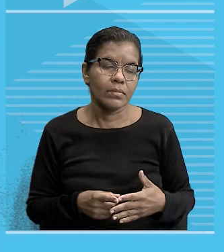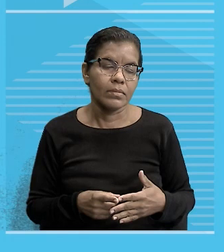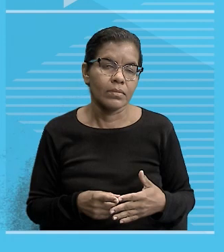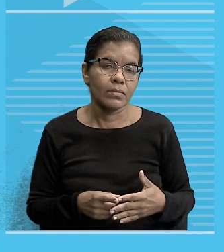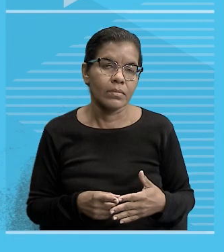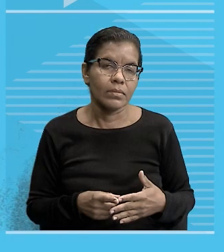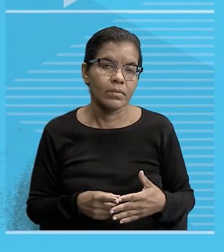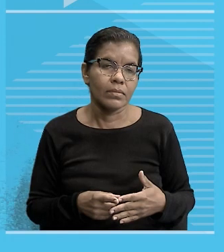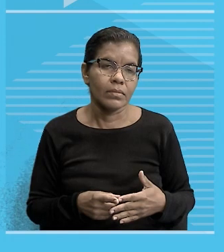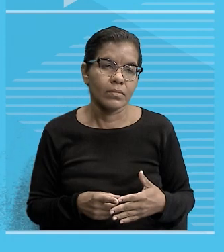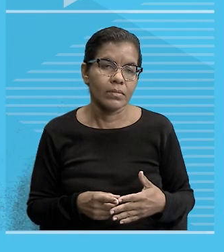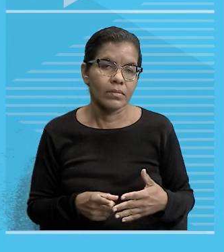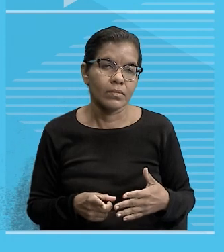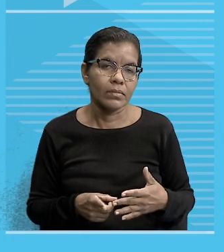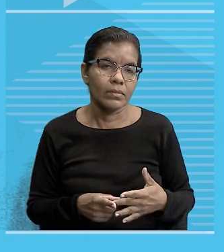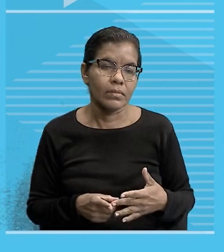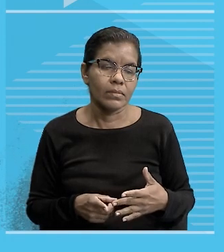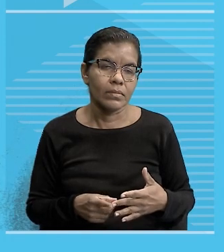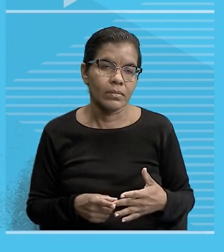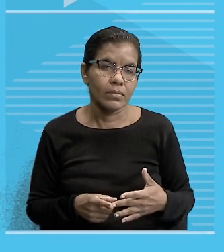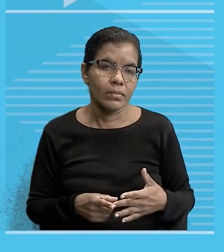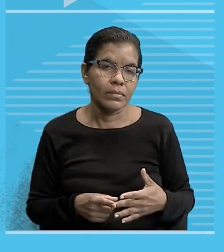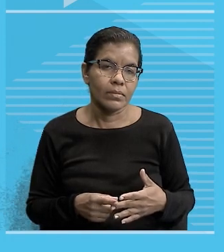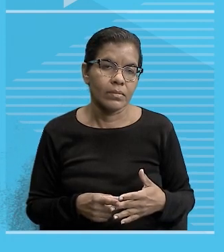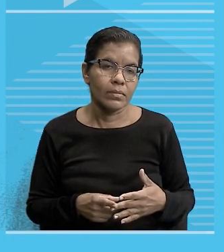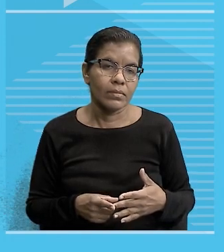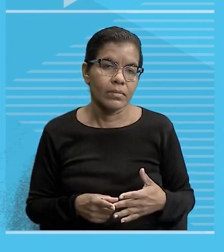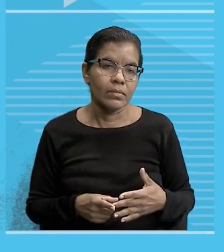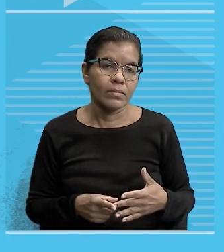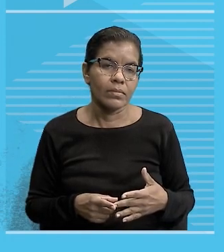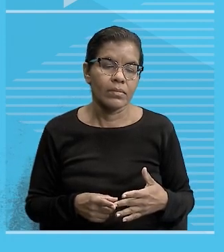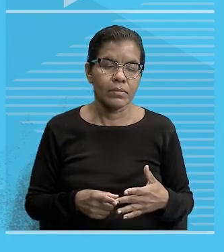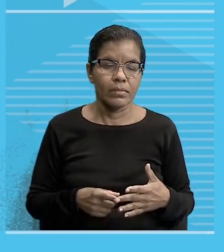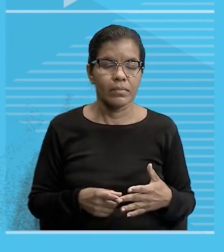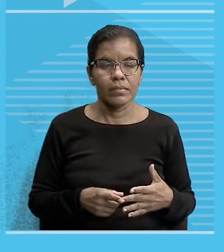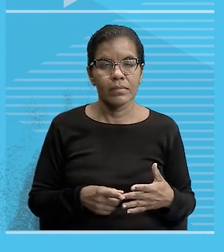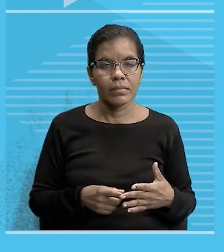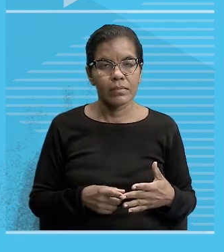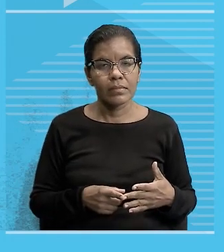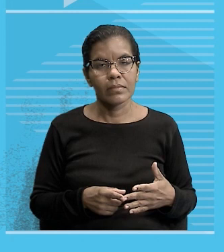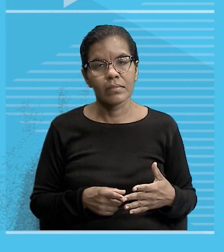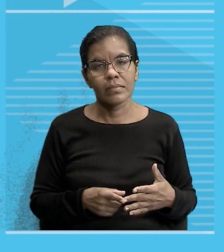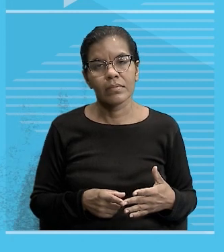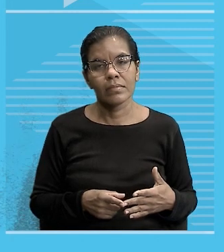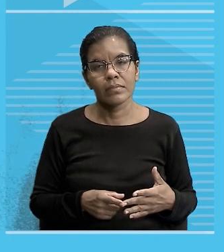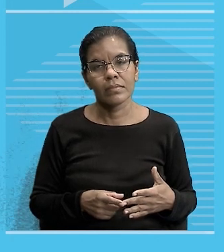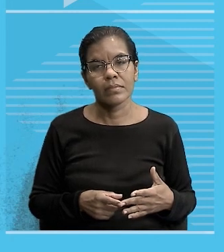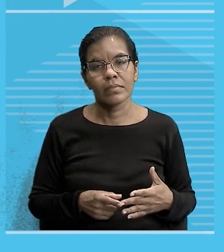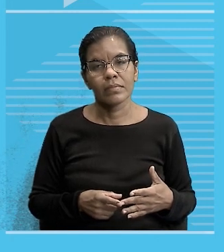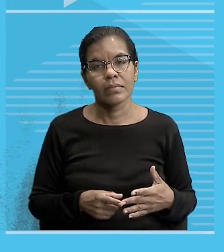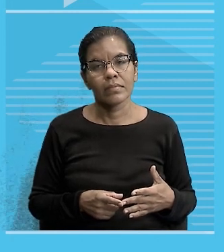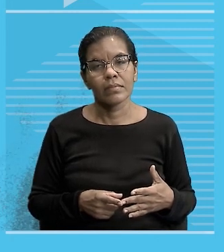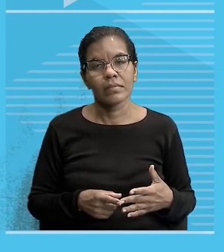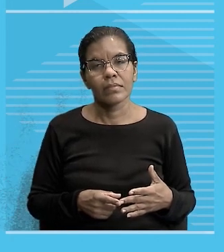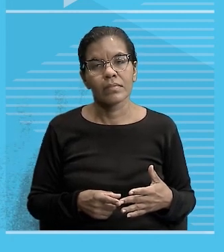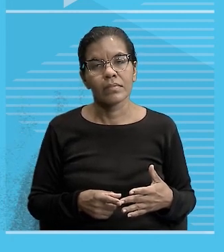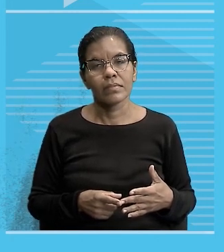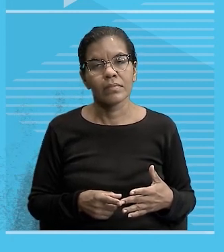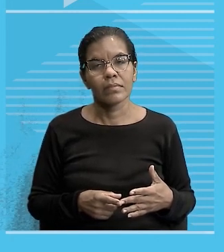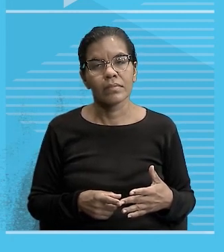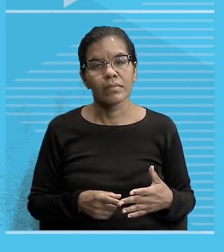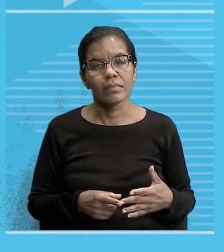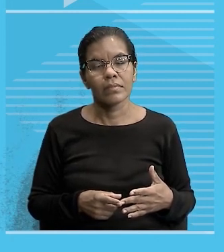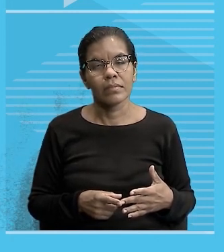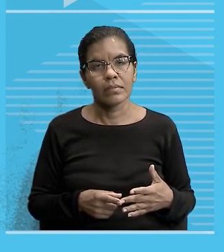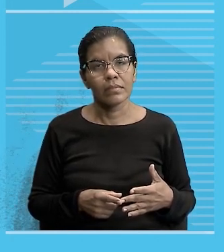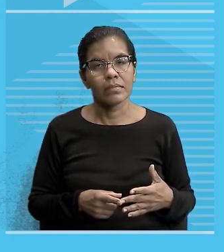grupos letra C auxiliar o gestor a compreender relação de causa e efeito